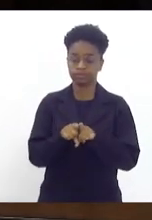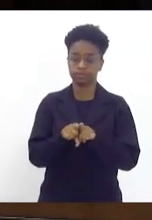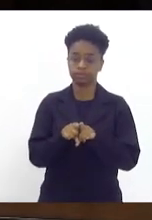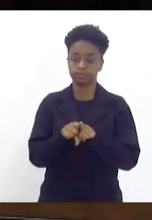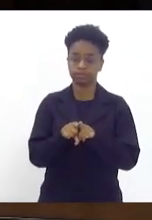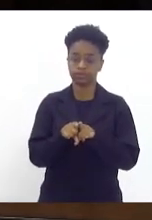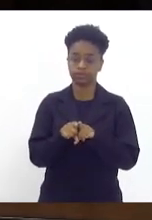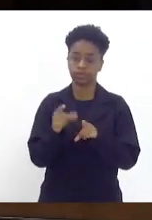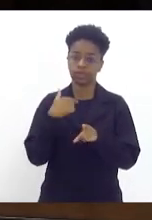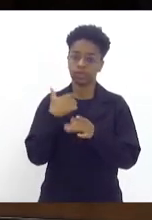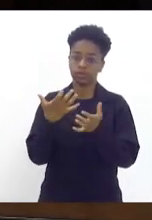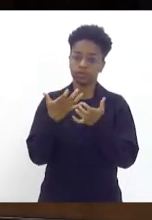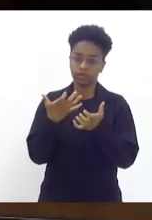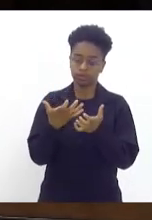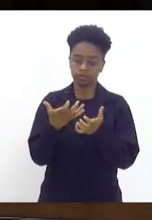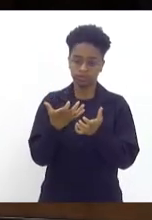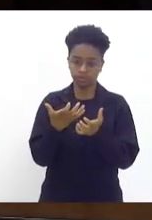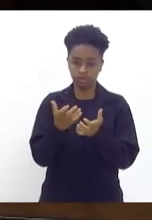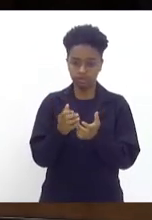queria